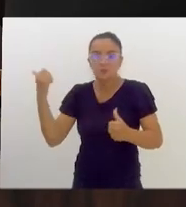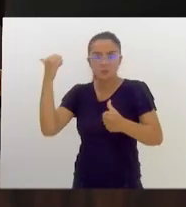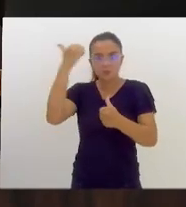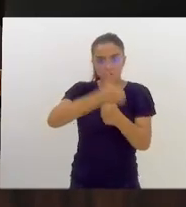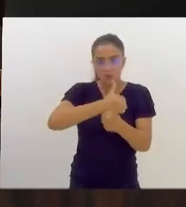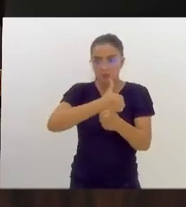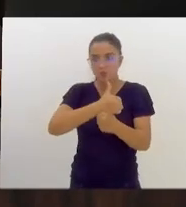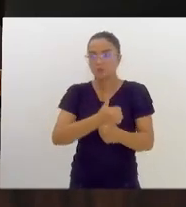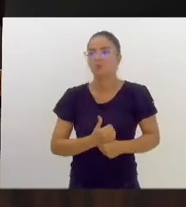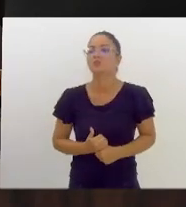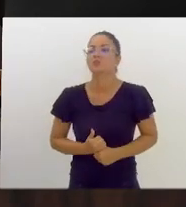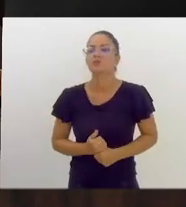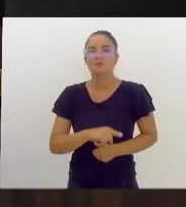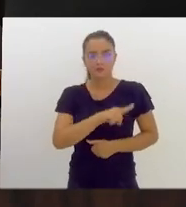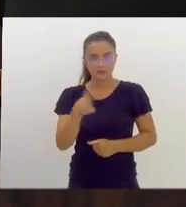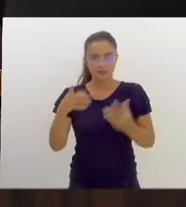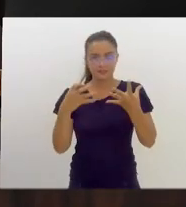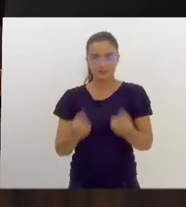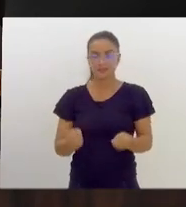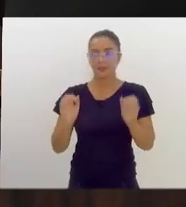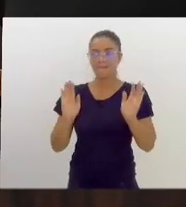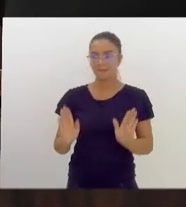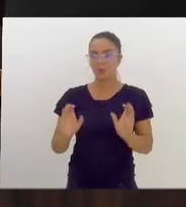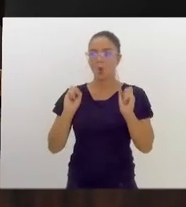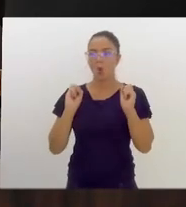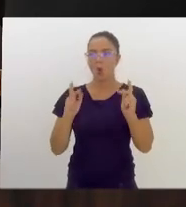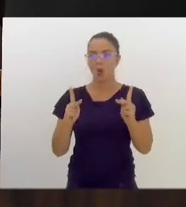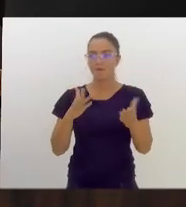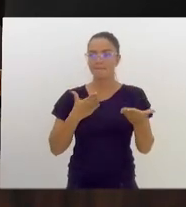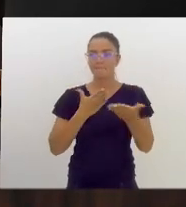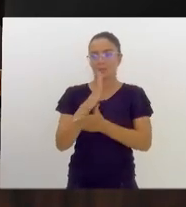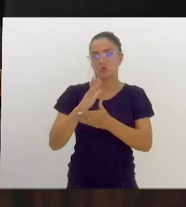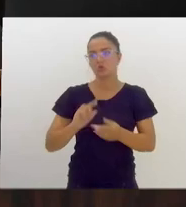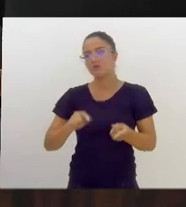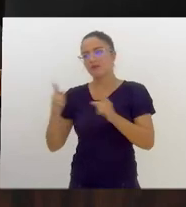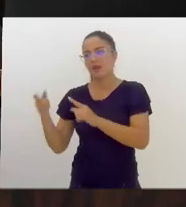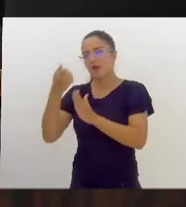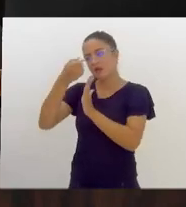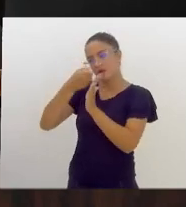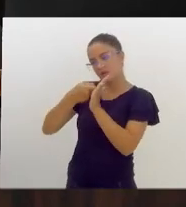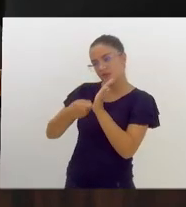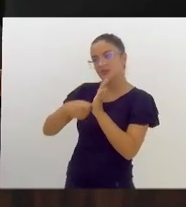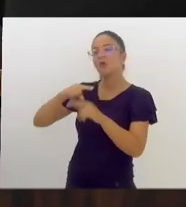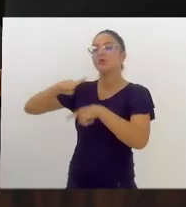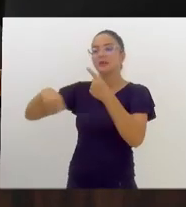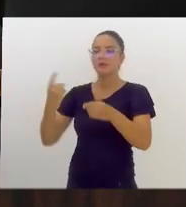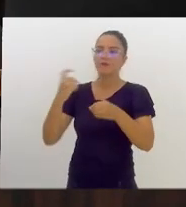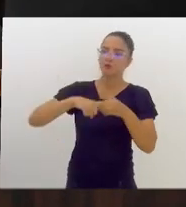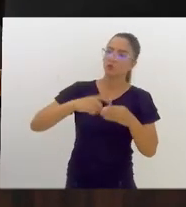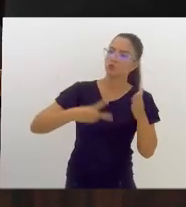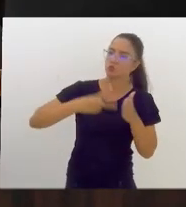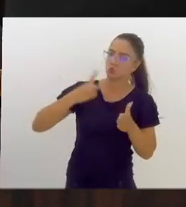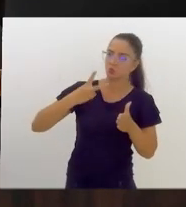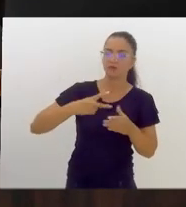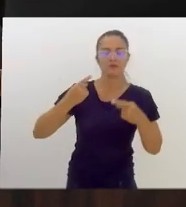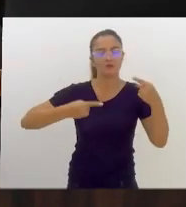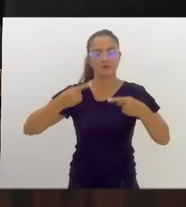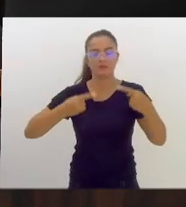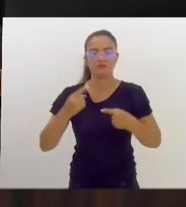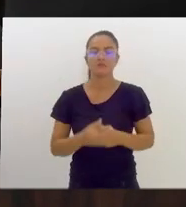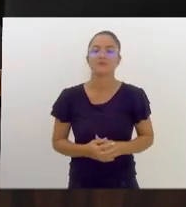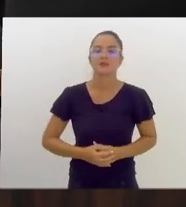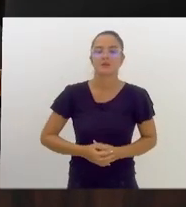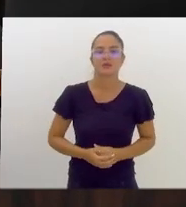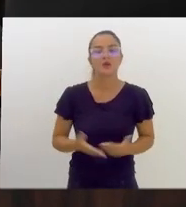substitutivo, os senhores que aprovam permaneçam como estão, aprovado, vai a redação do vencido para a segunda discussão. Incluído na